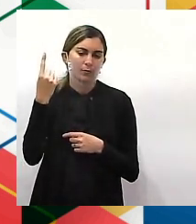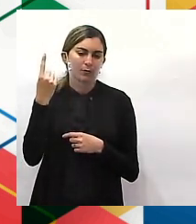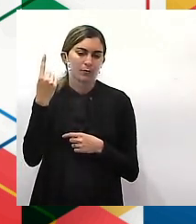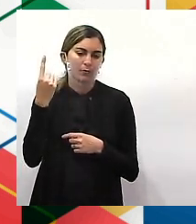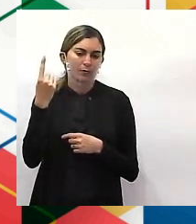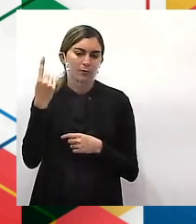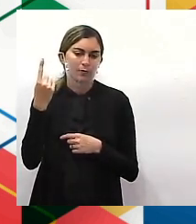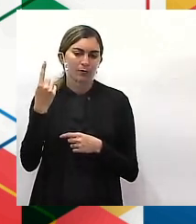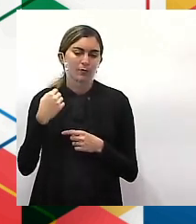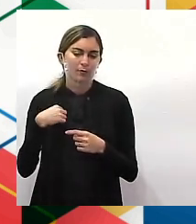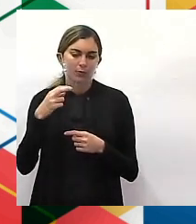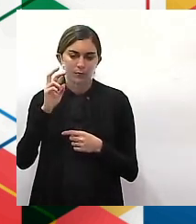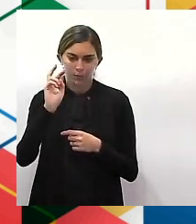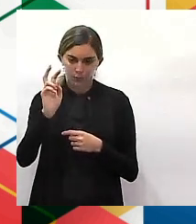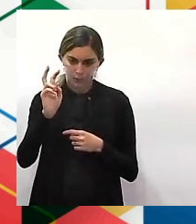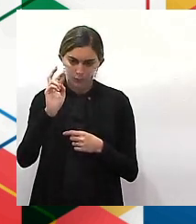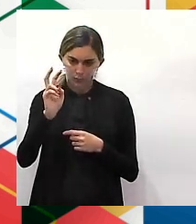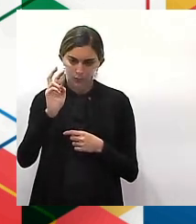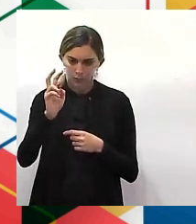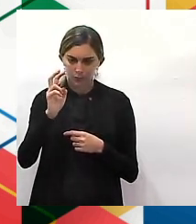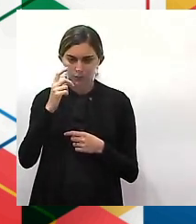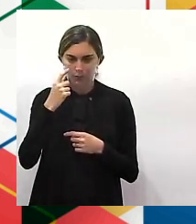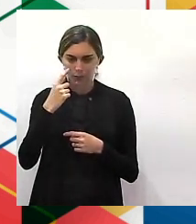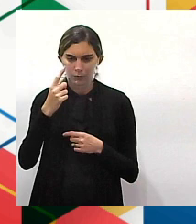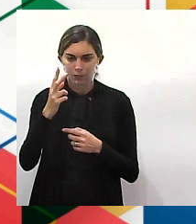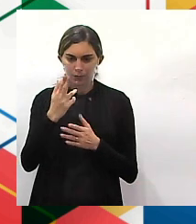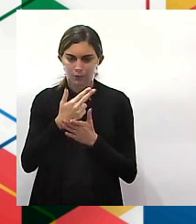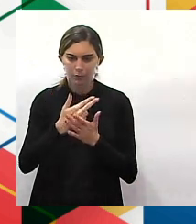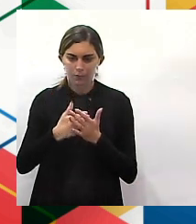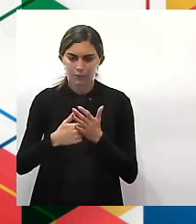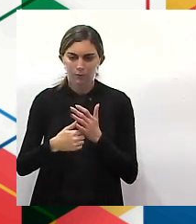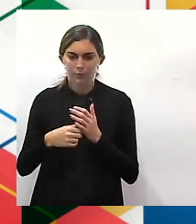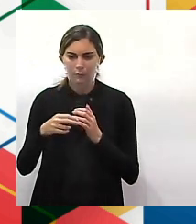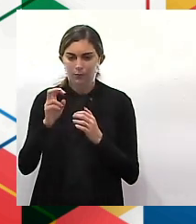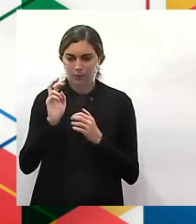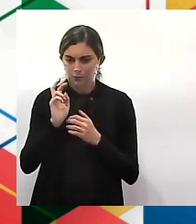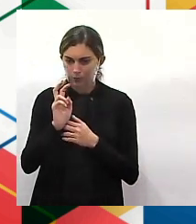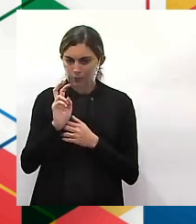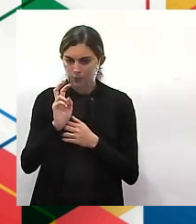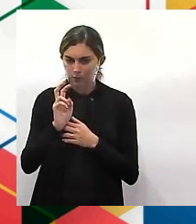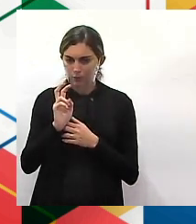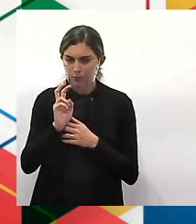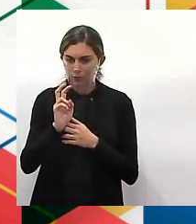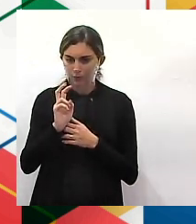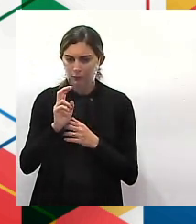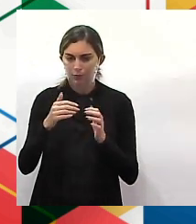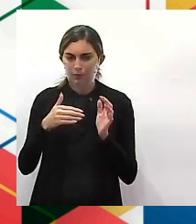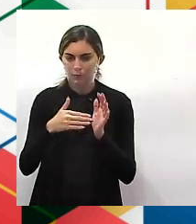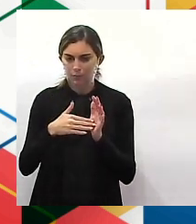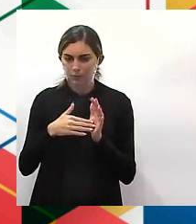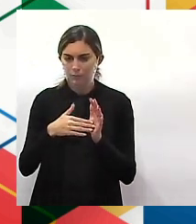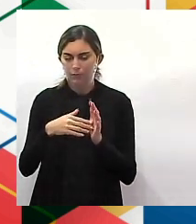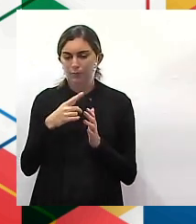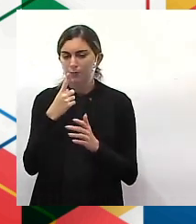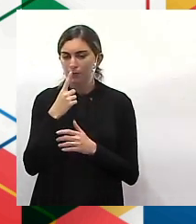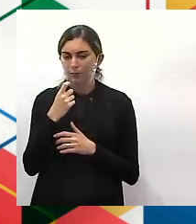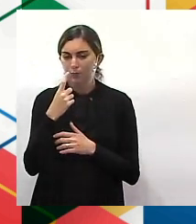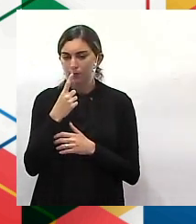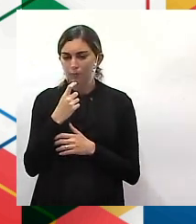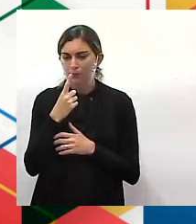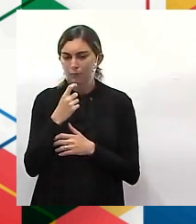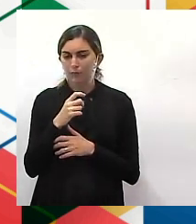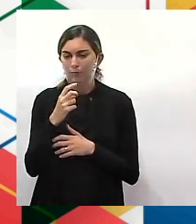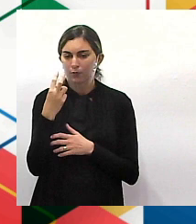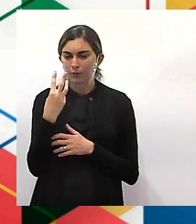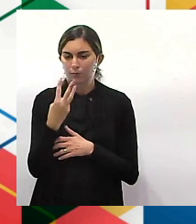de 5, veja, do 5, aí, ó, vou desenhar, vou tracejar aqui, ó, do 5 até esse ponto vermelho. Esse ponto vermelho está